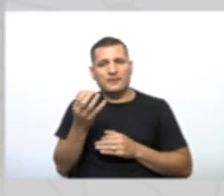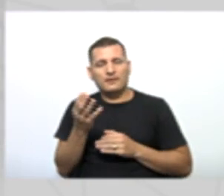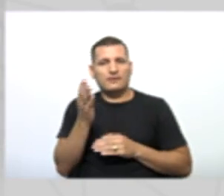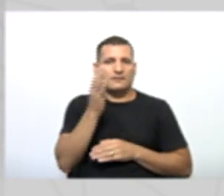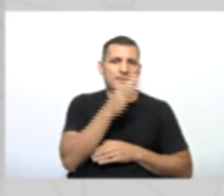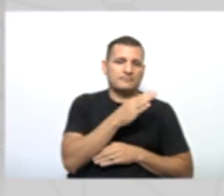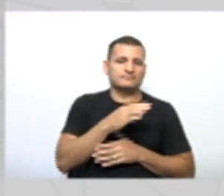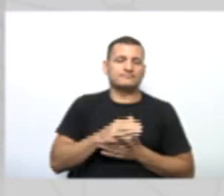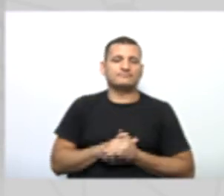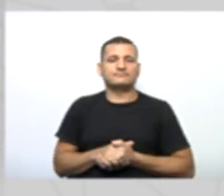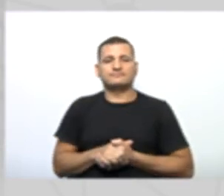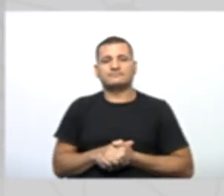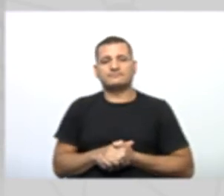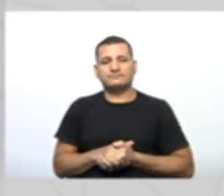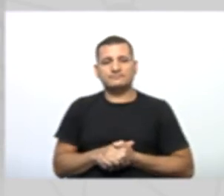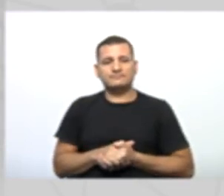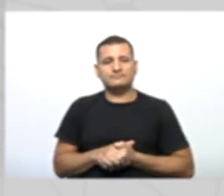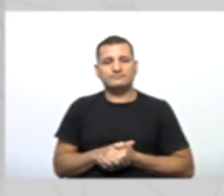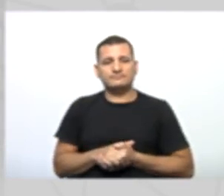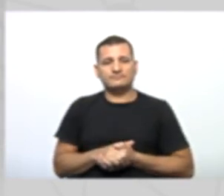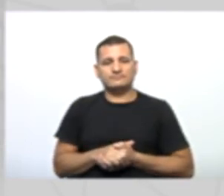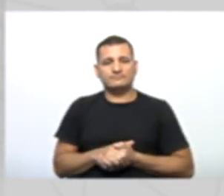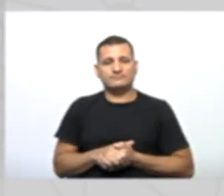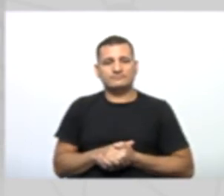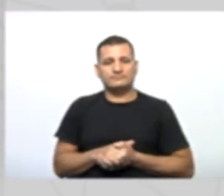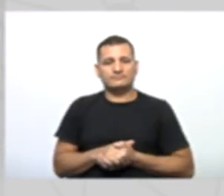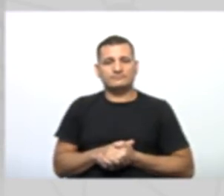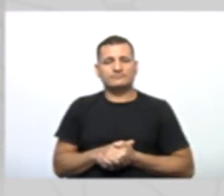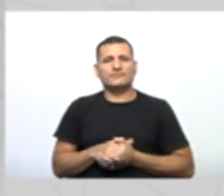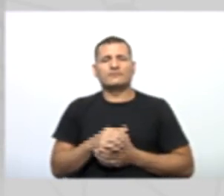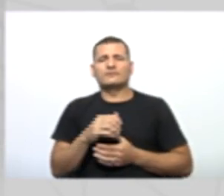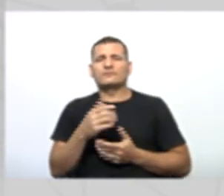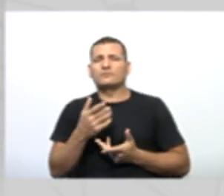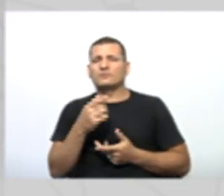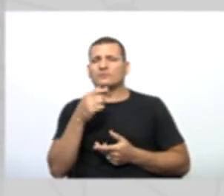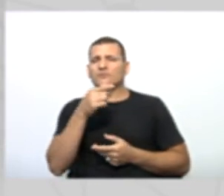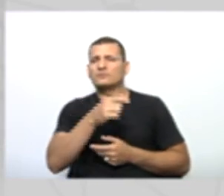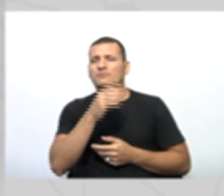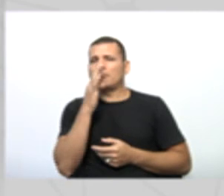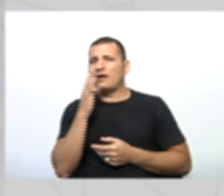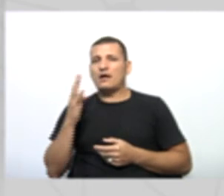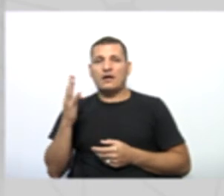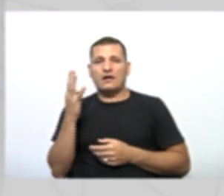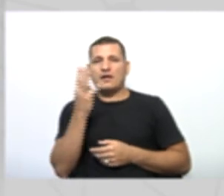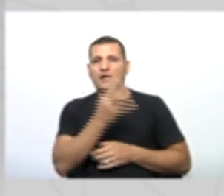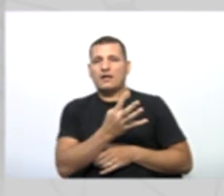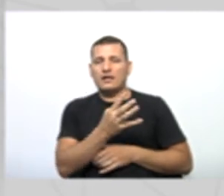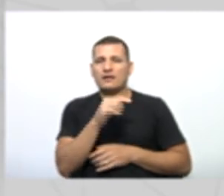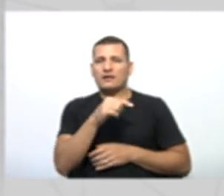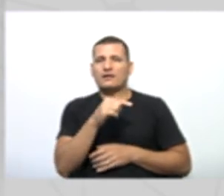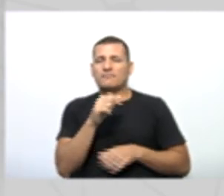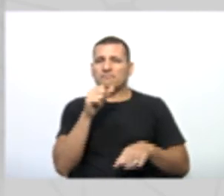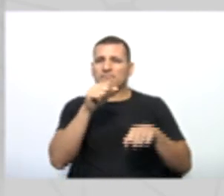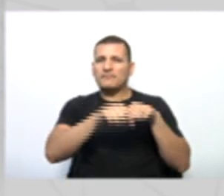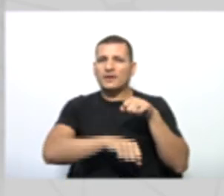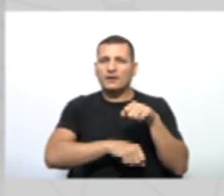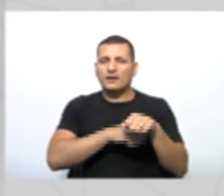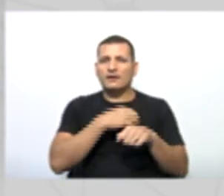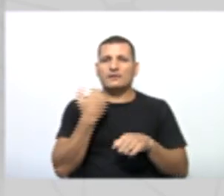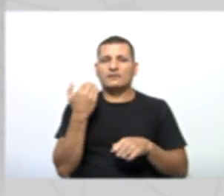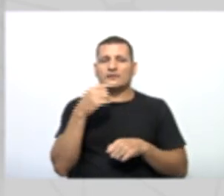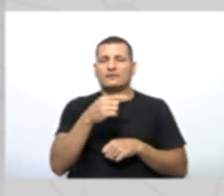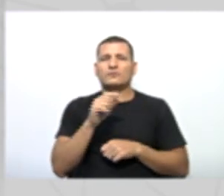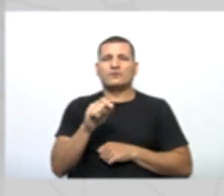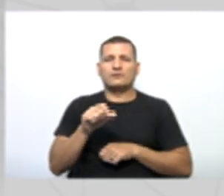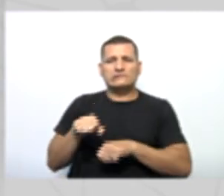para a próxima? Vamos para a próxima, então. Foi condenado à morte, acusado de corromper a juventude e